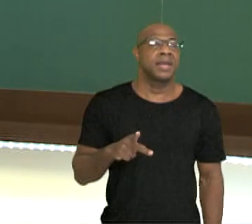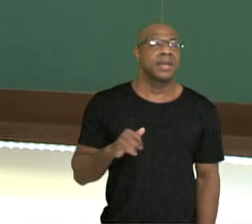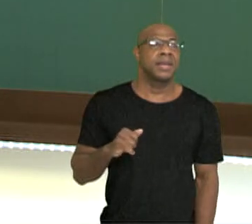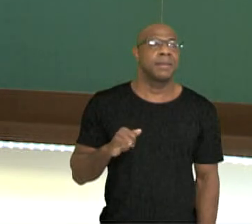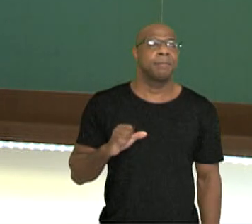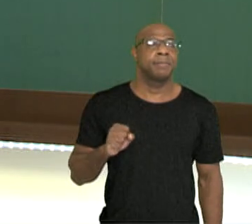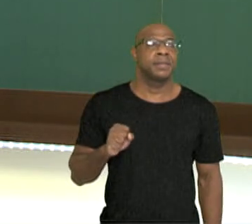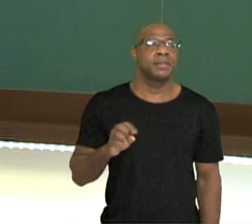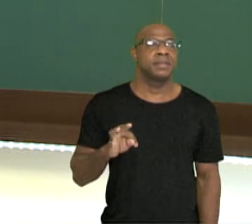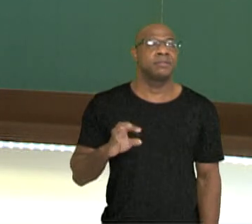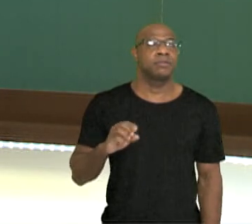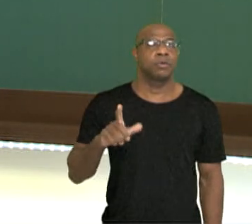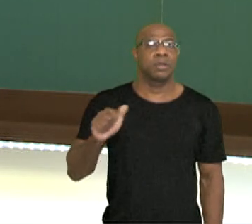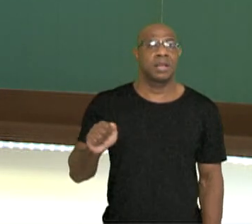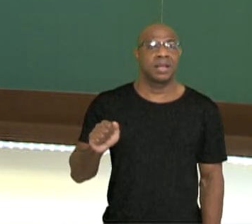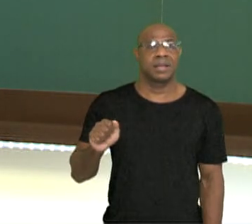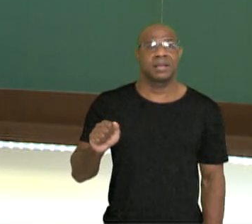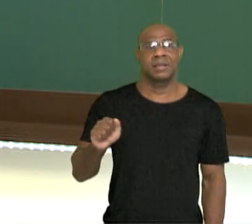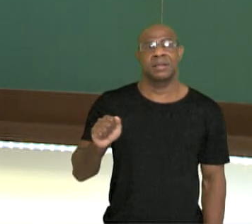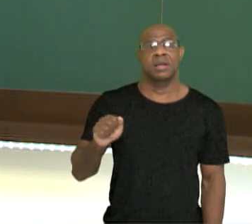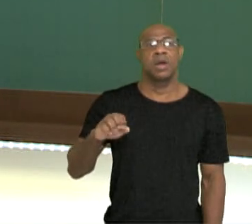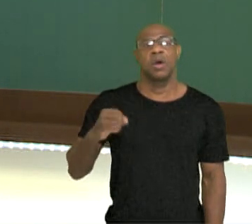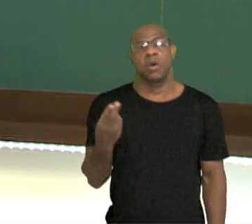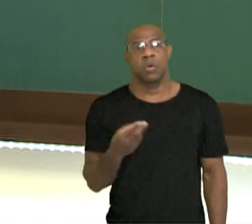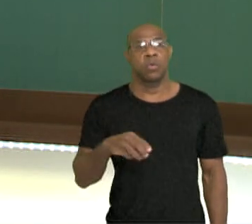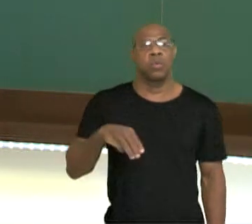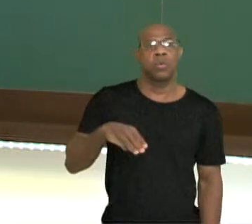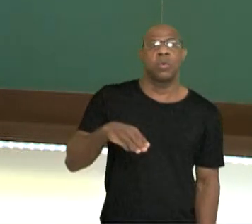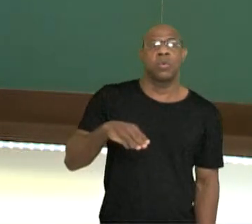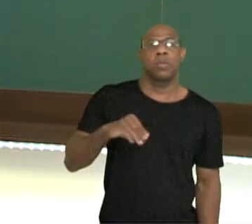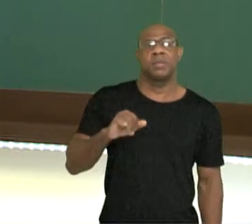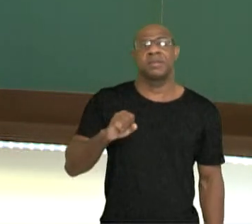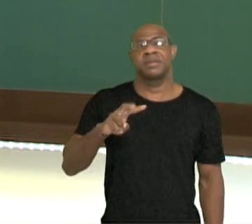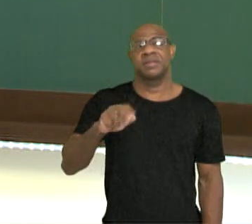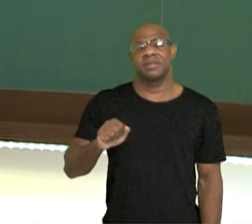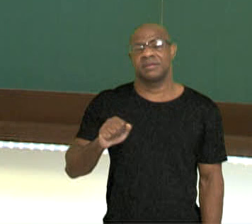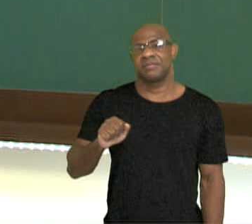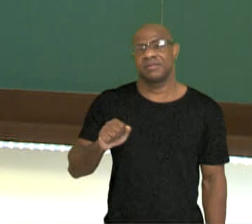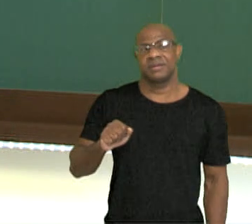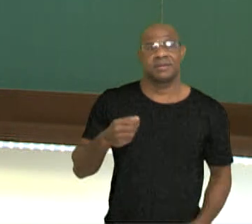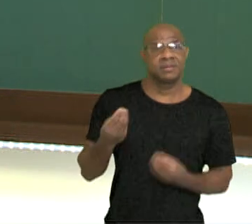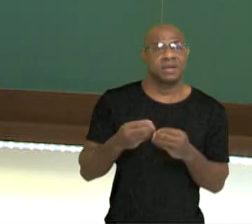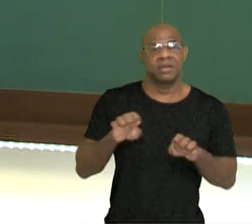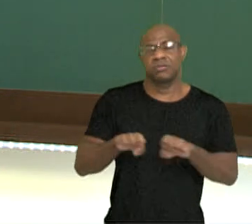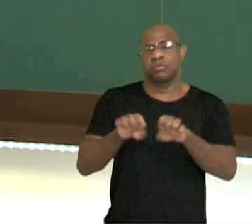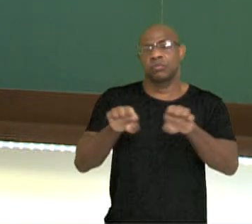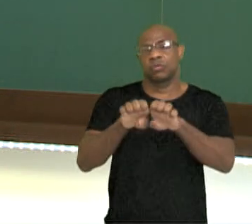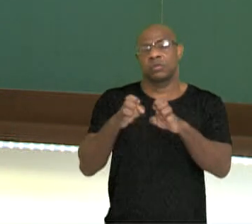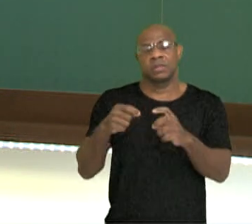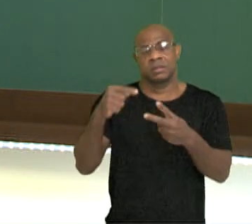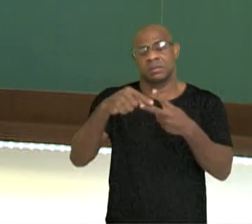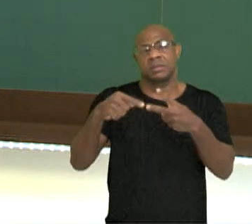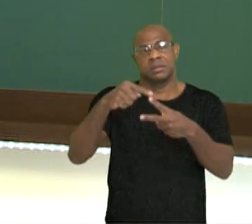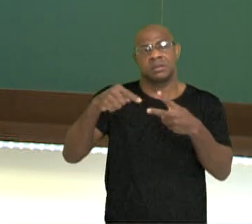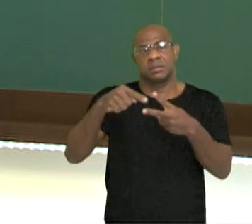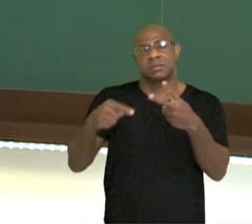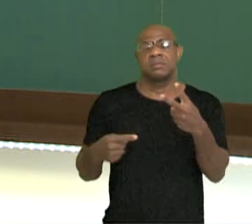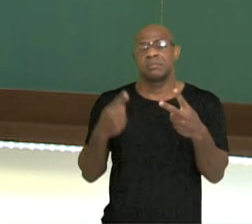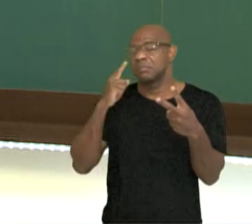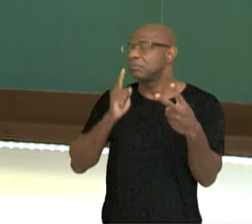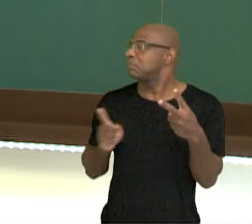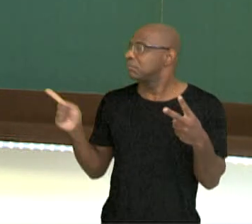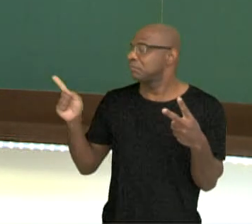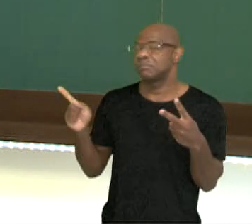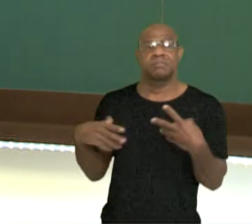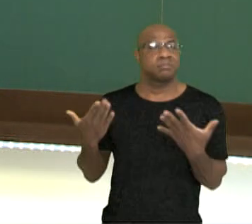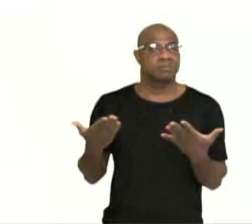vista mais profundo, né, conceitual, teórico e estrutural, né? Qual que é a estrutura, portanto, da epístola ou